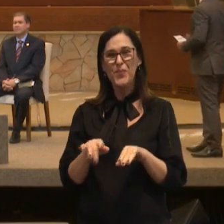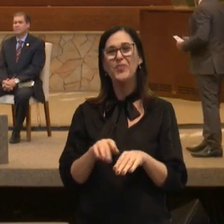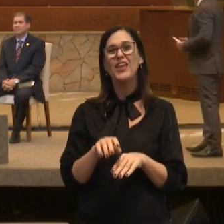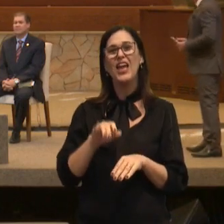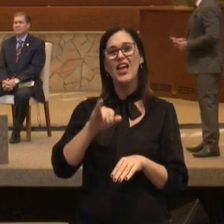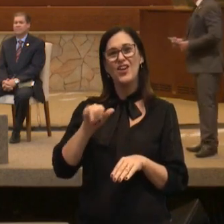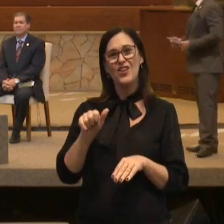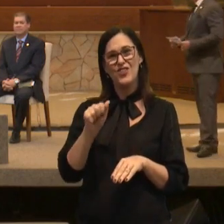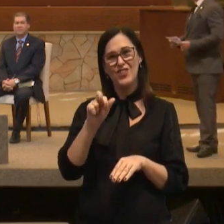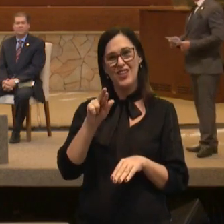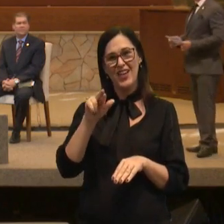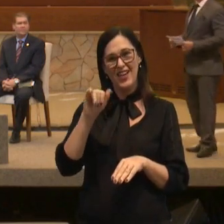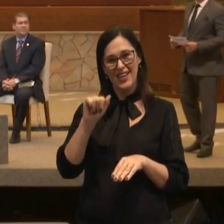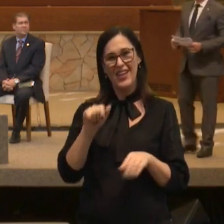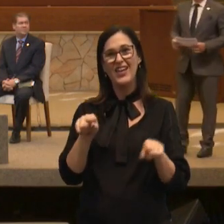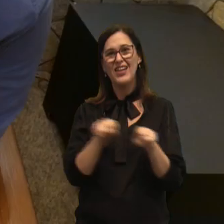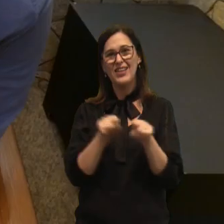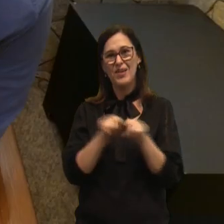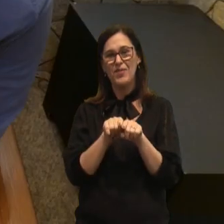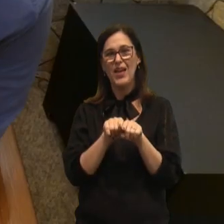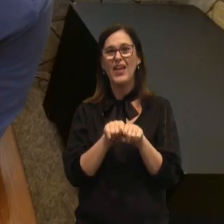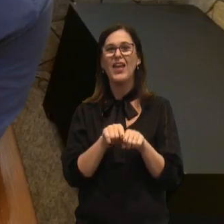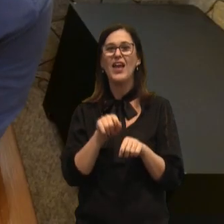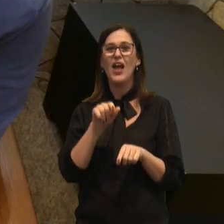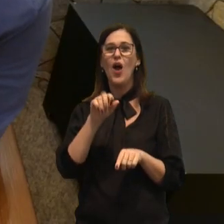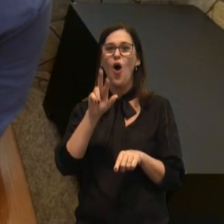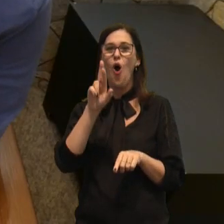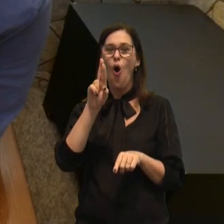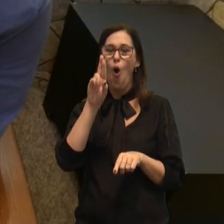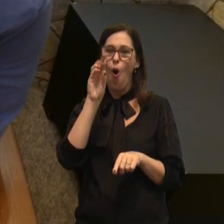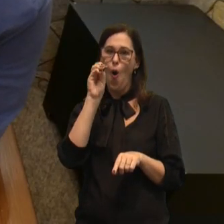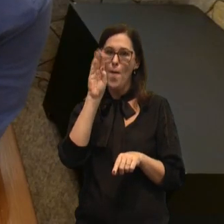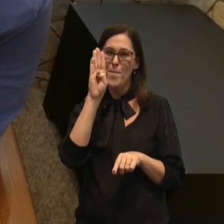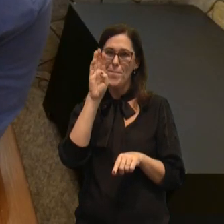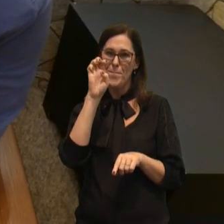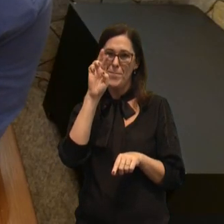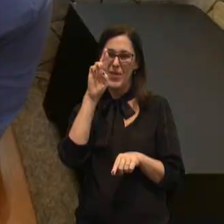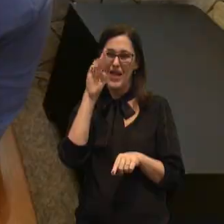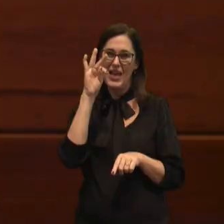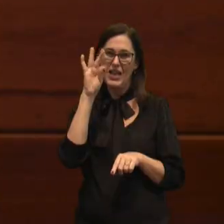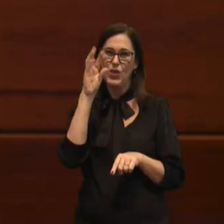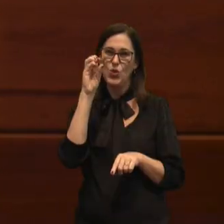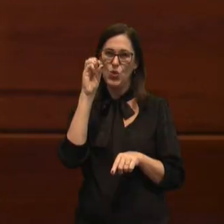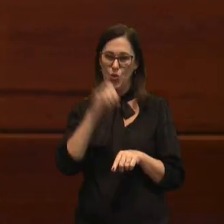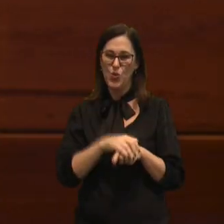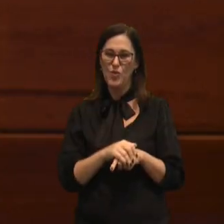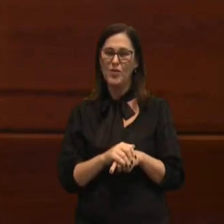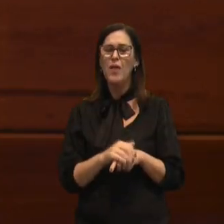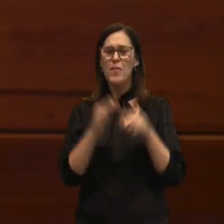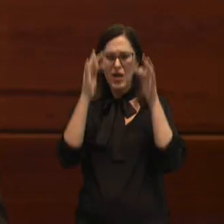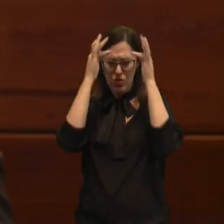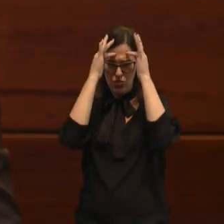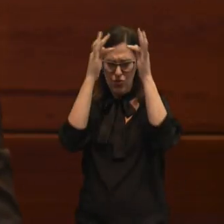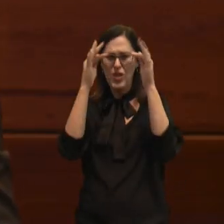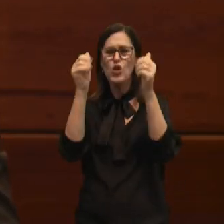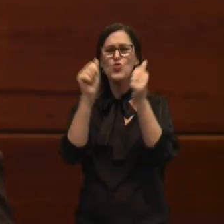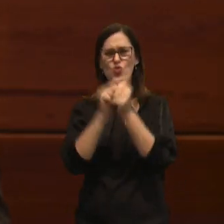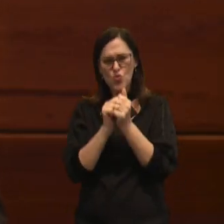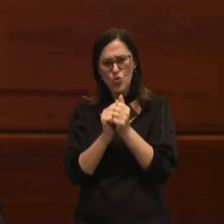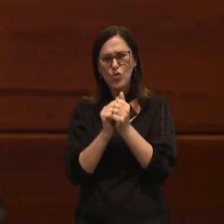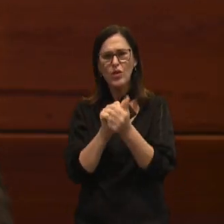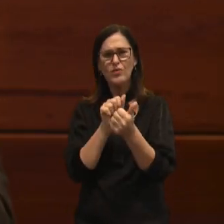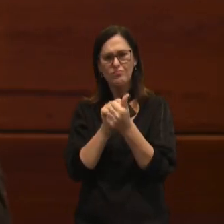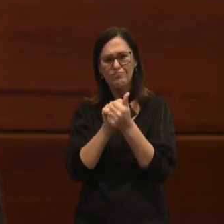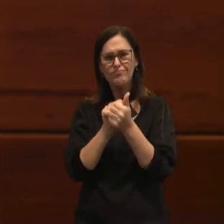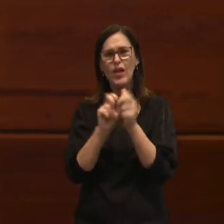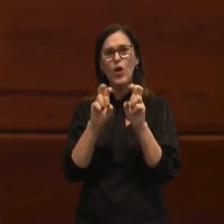aqui no órgão, o nosso muito obrigado pela sua presença, pela sua fidelidade, por estar conosco, nos